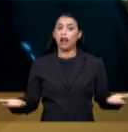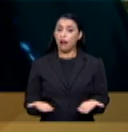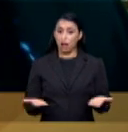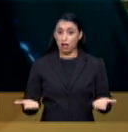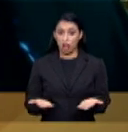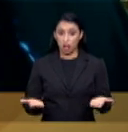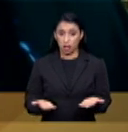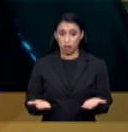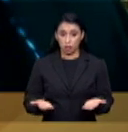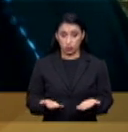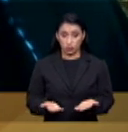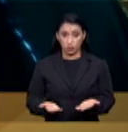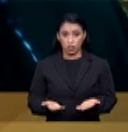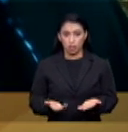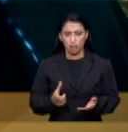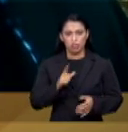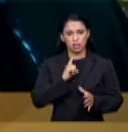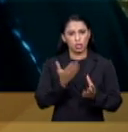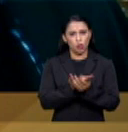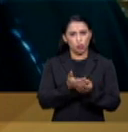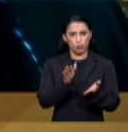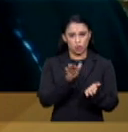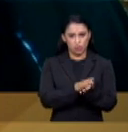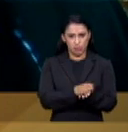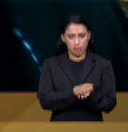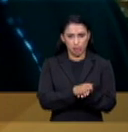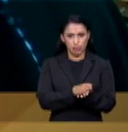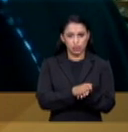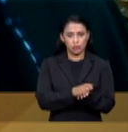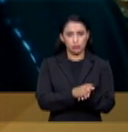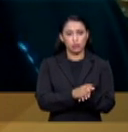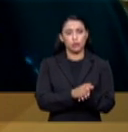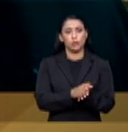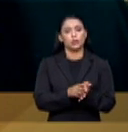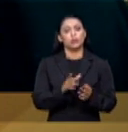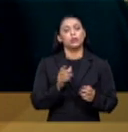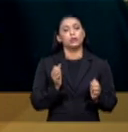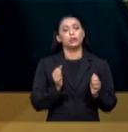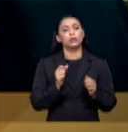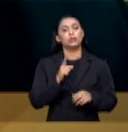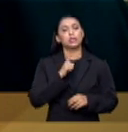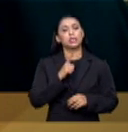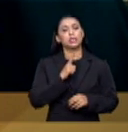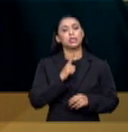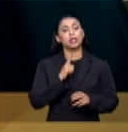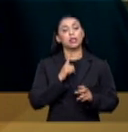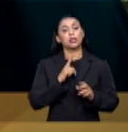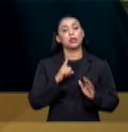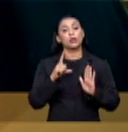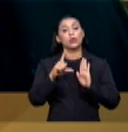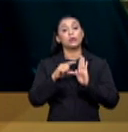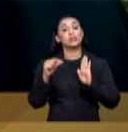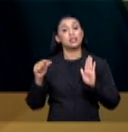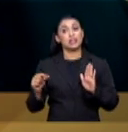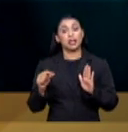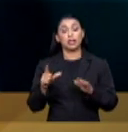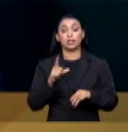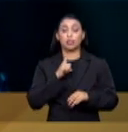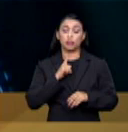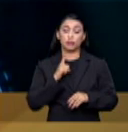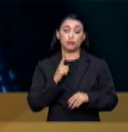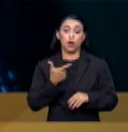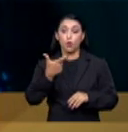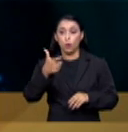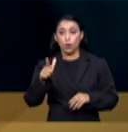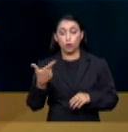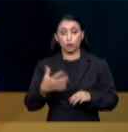nesse sobrestamento, deixar o processo com aquele que implementou o destaque? Eu não